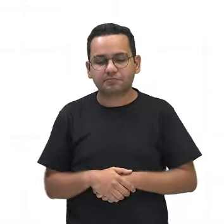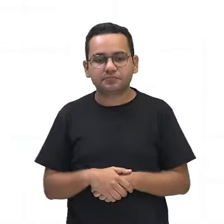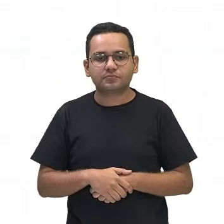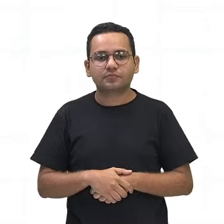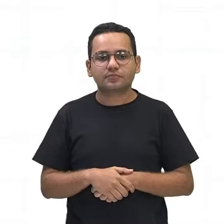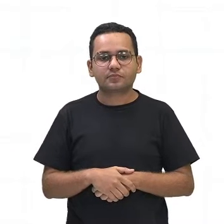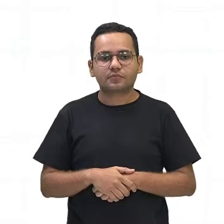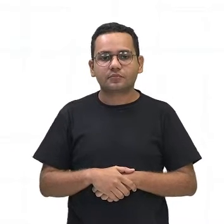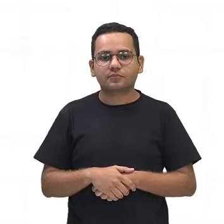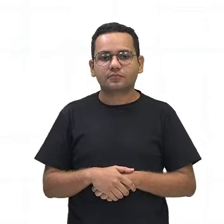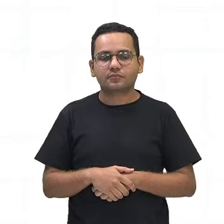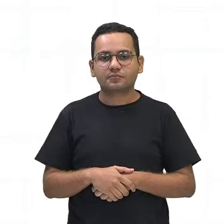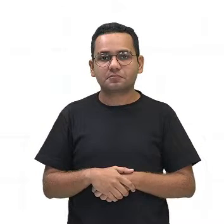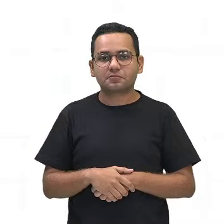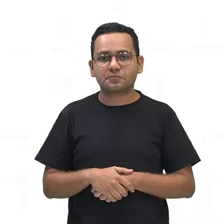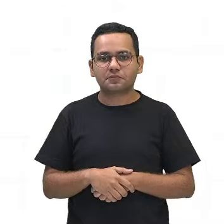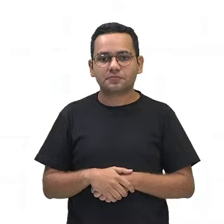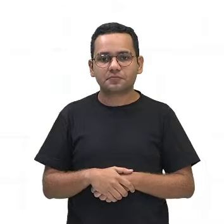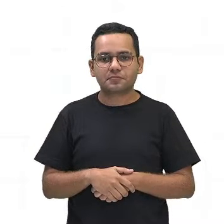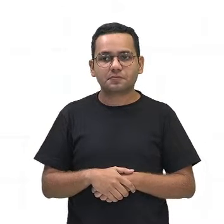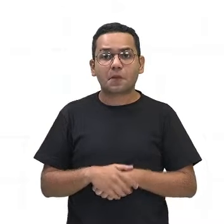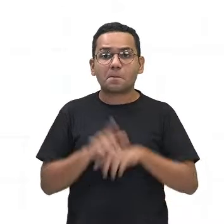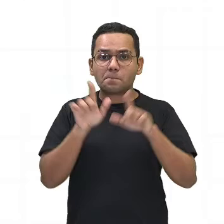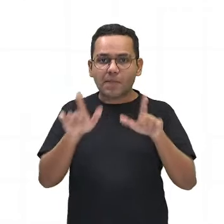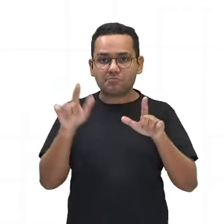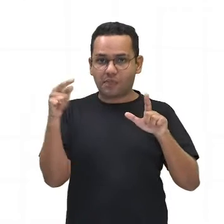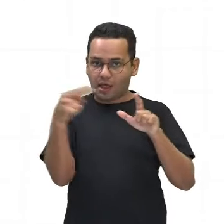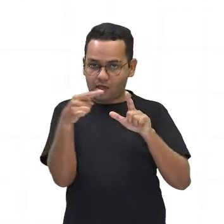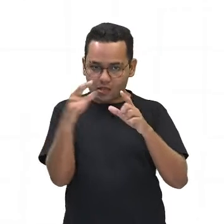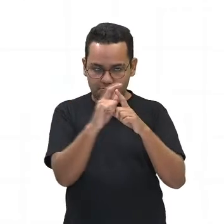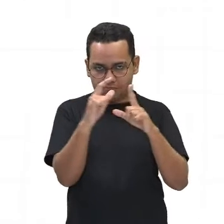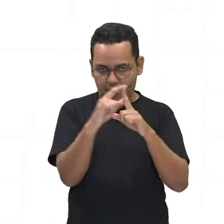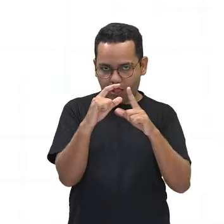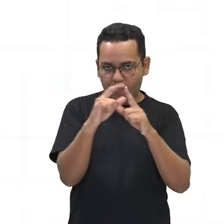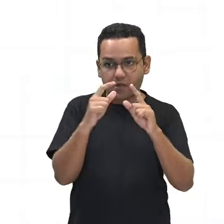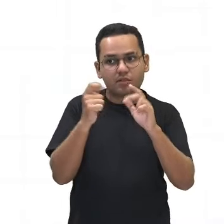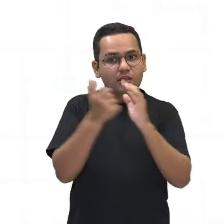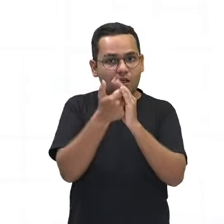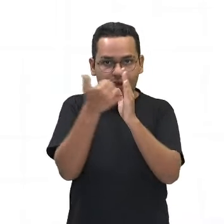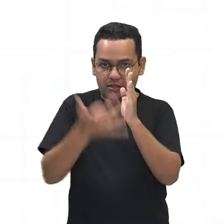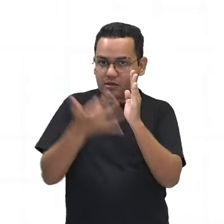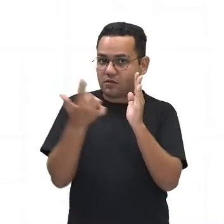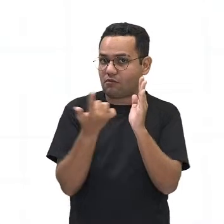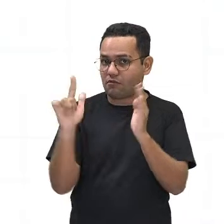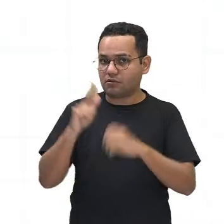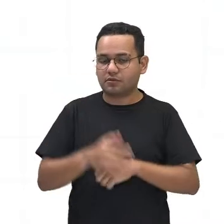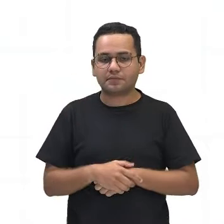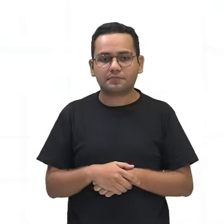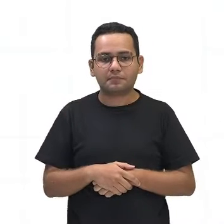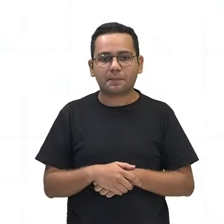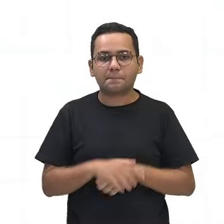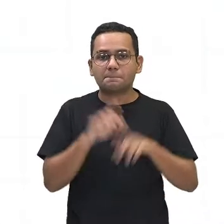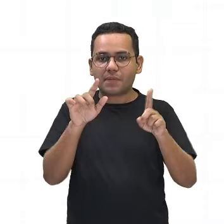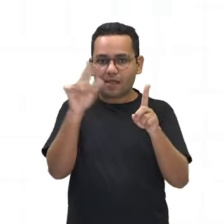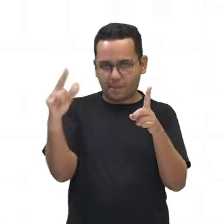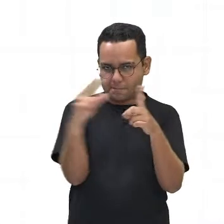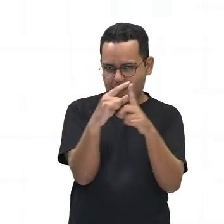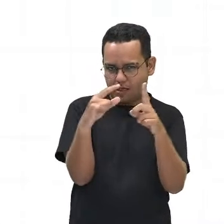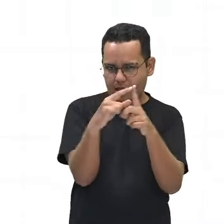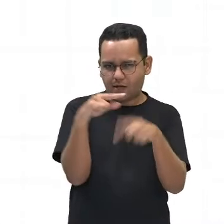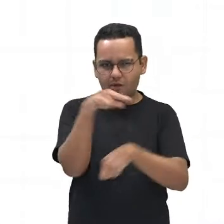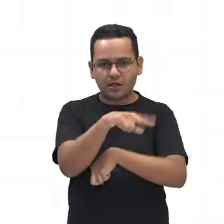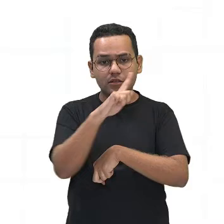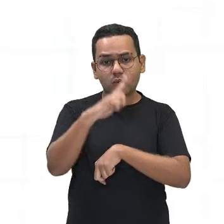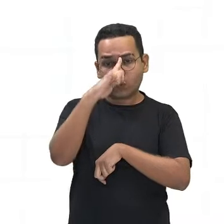Olha só, já são outras características de plantas. As gimnospermas é do grego